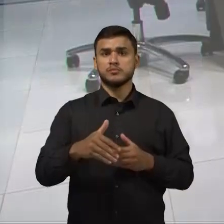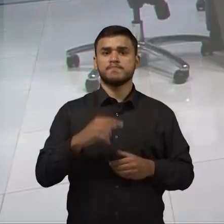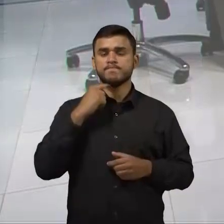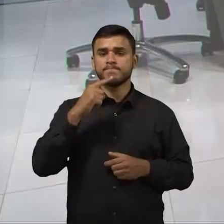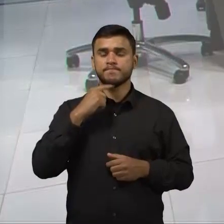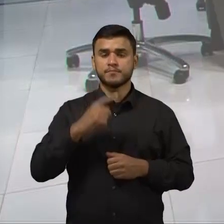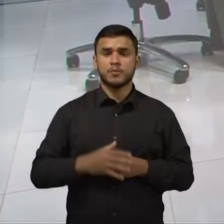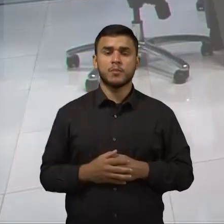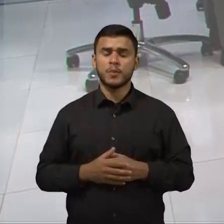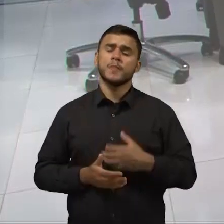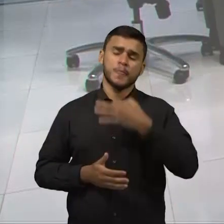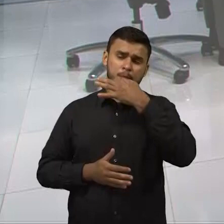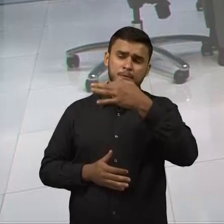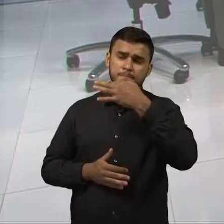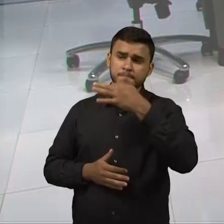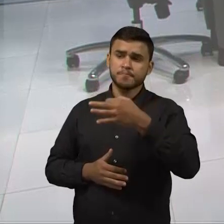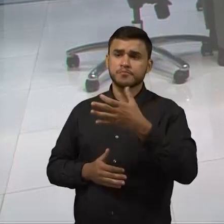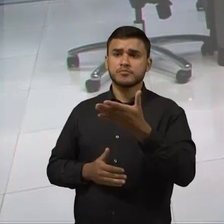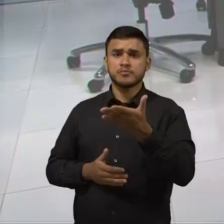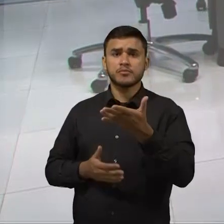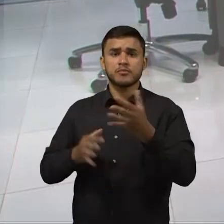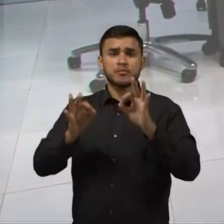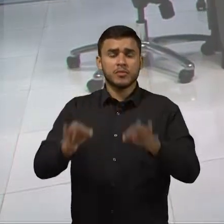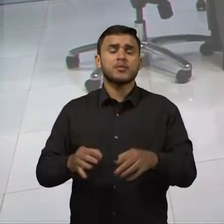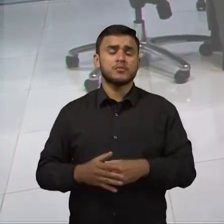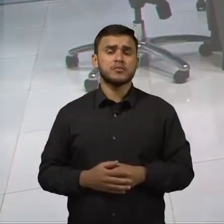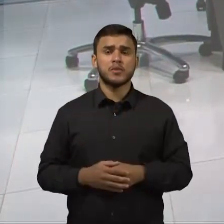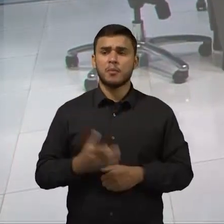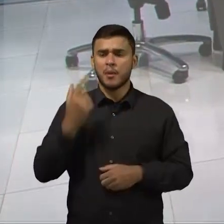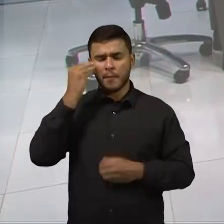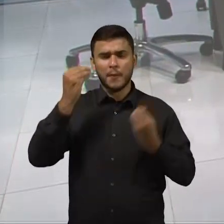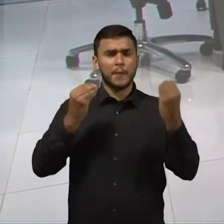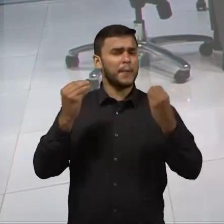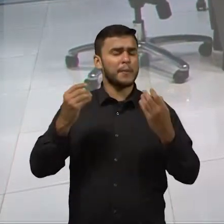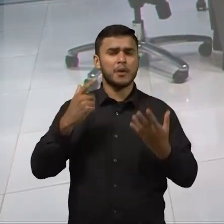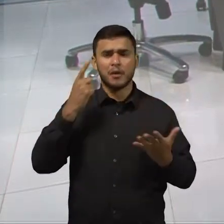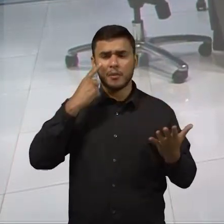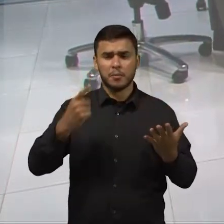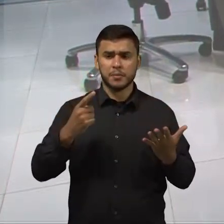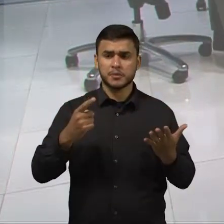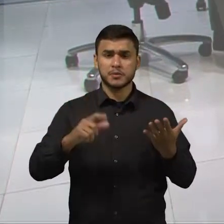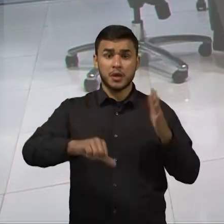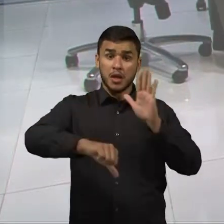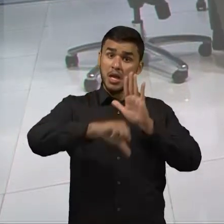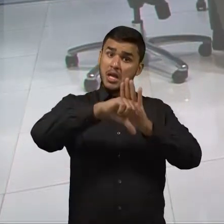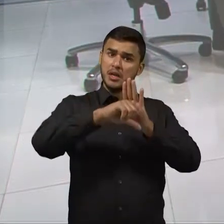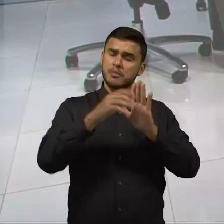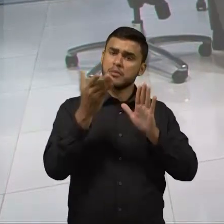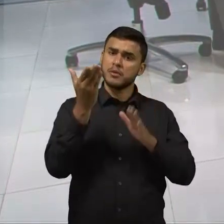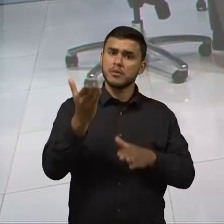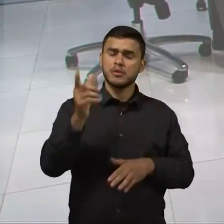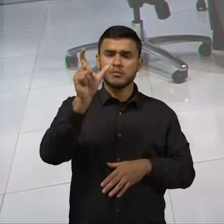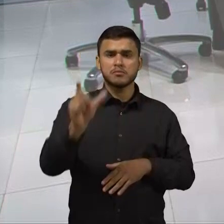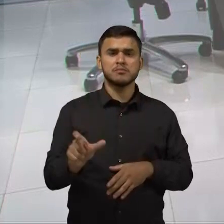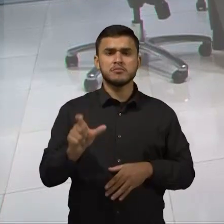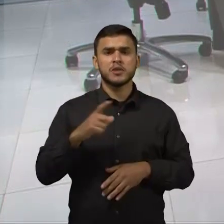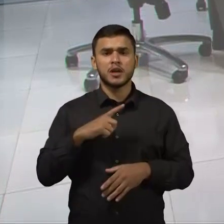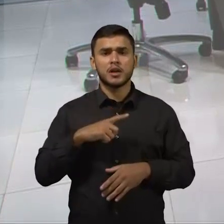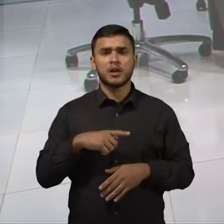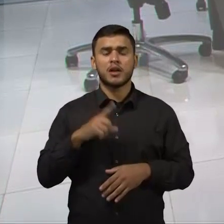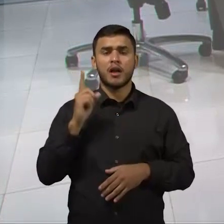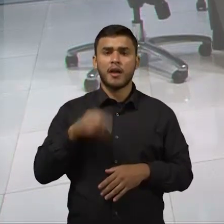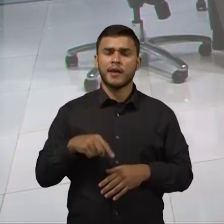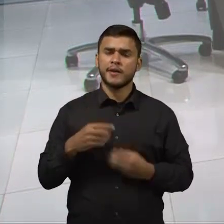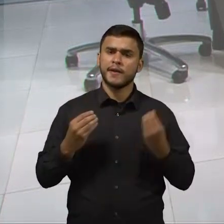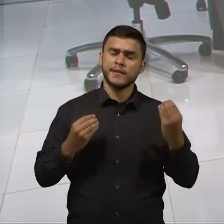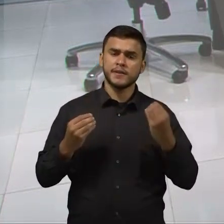É um argumento, mas nem por isso, mas não sana o crime que ele cometeu, não sana a distorção da democracia que